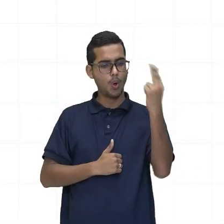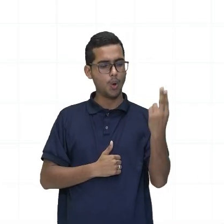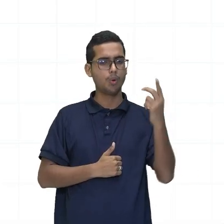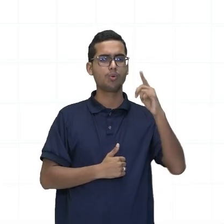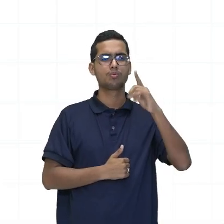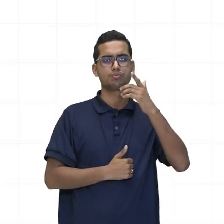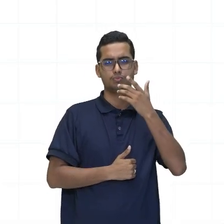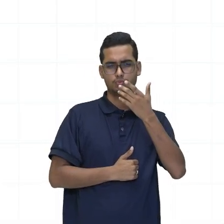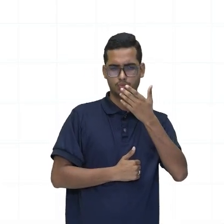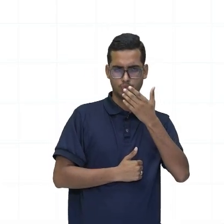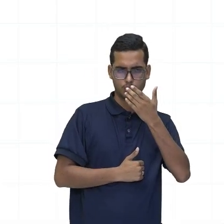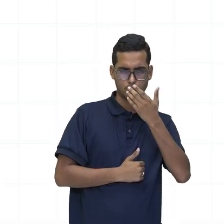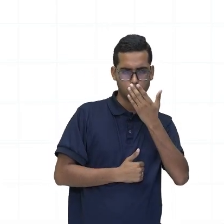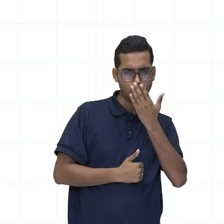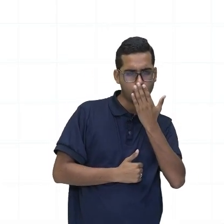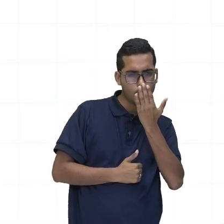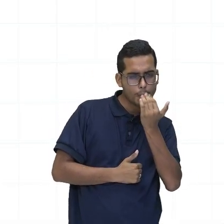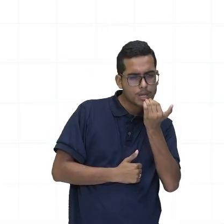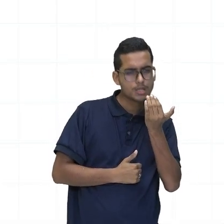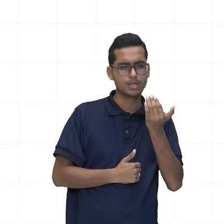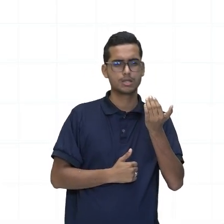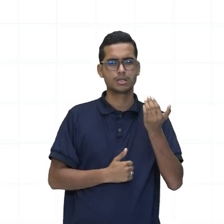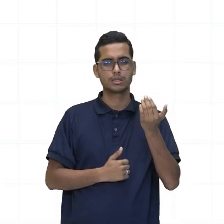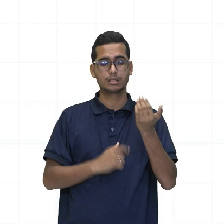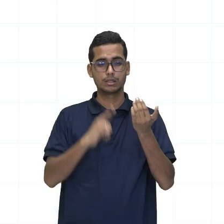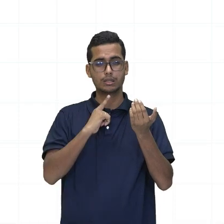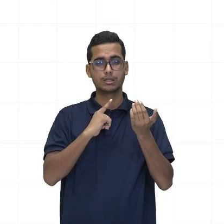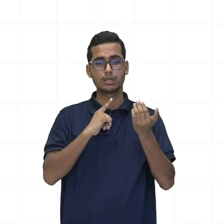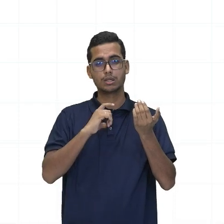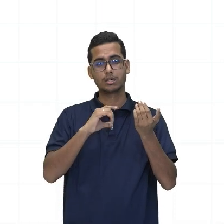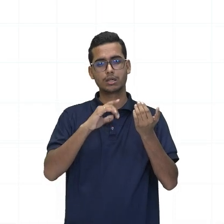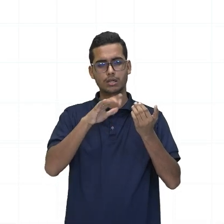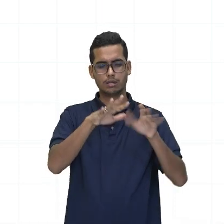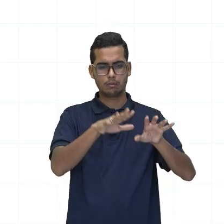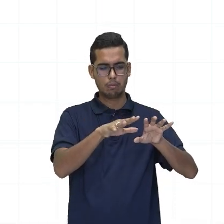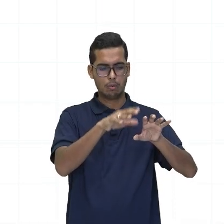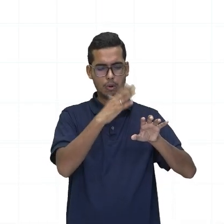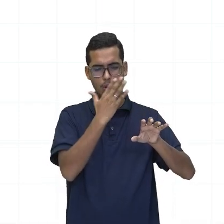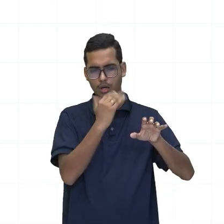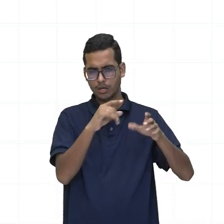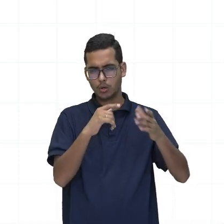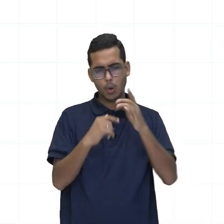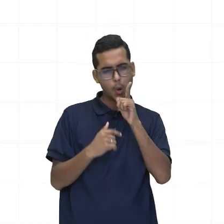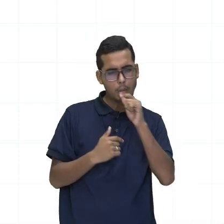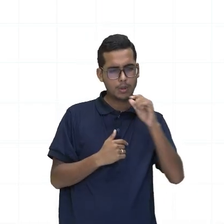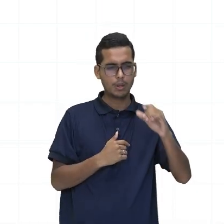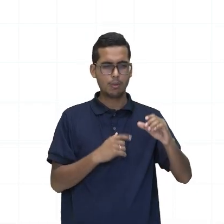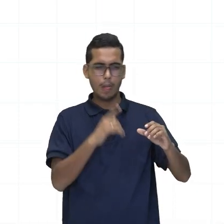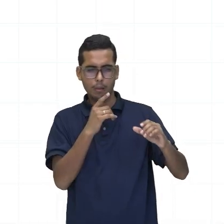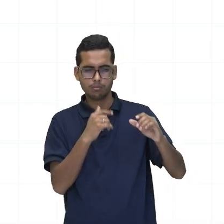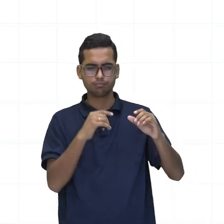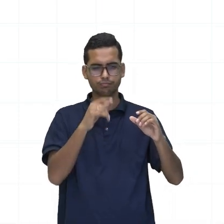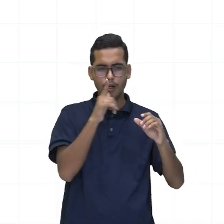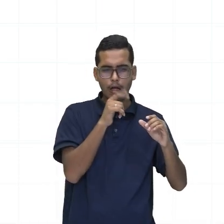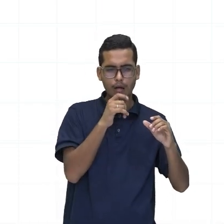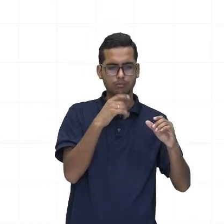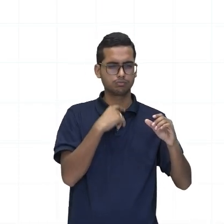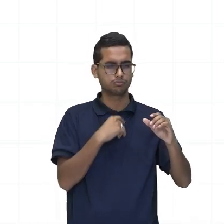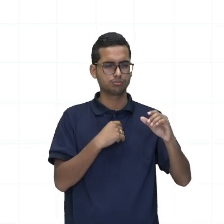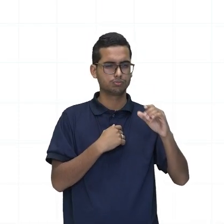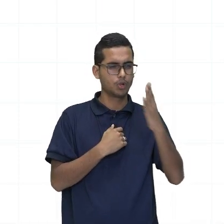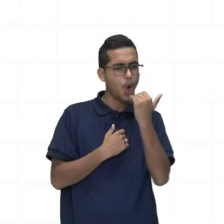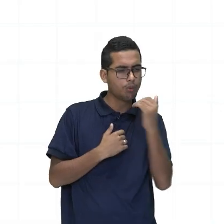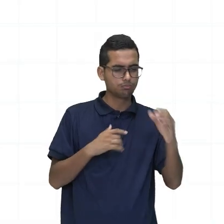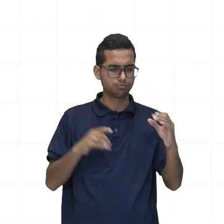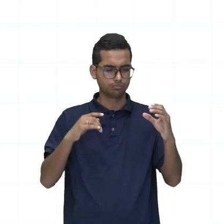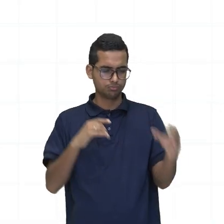fezes infectadas. E os sinais e sintomas: febre alta, fadiga, que é aquele cansaço no